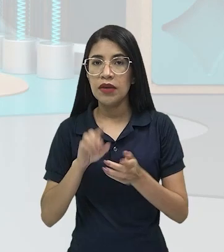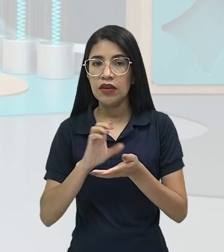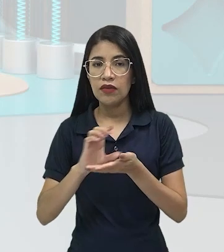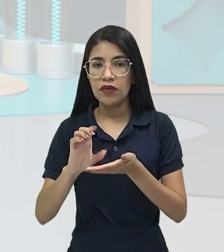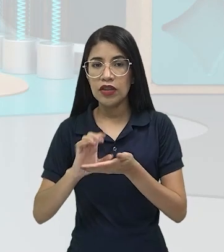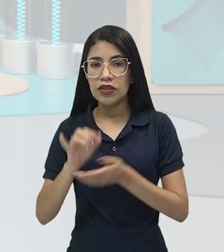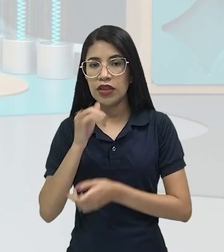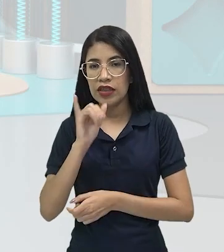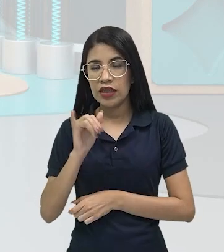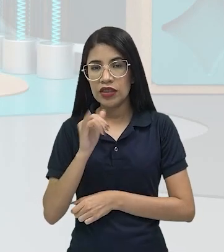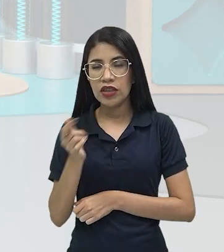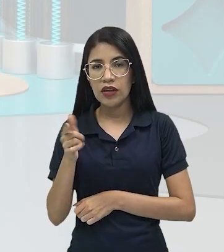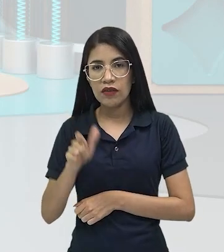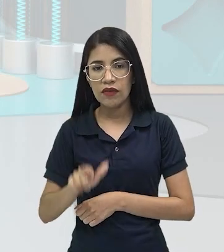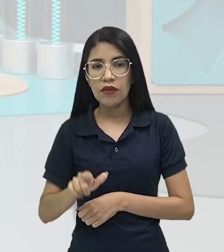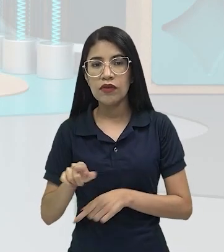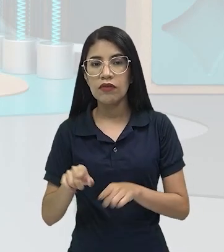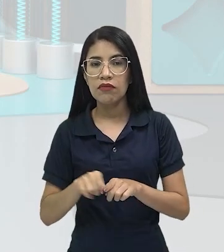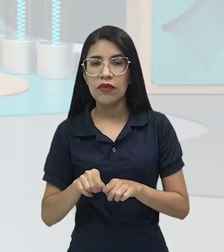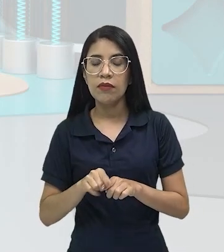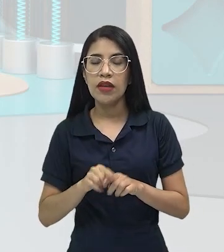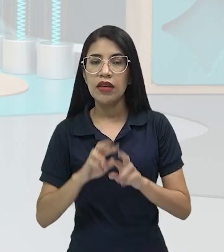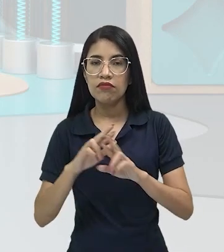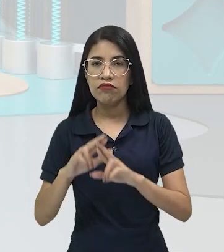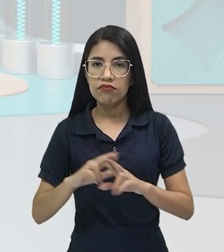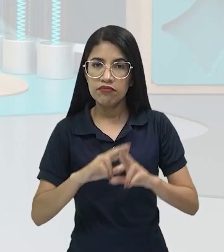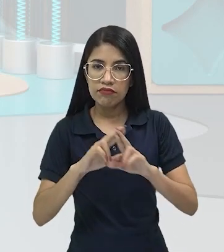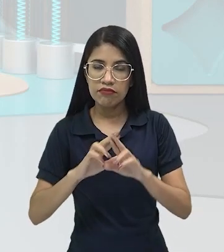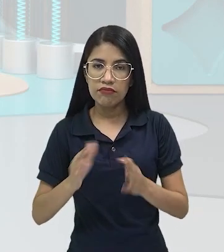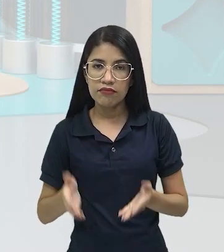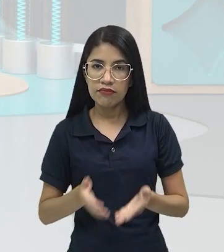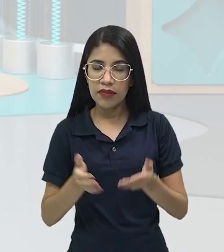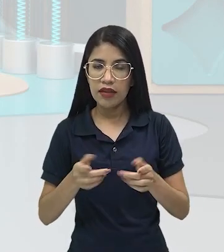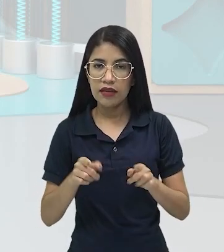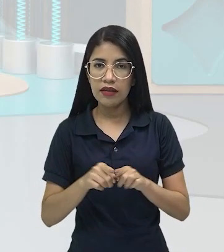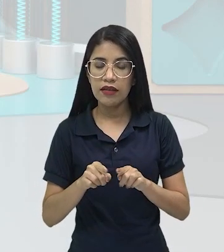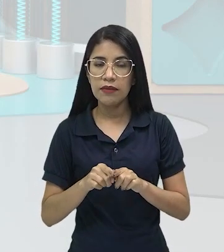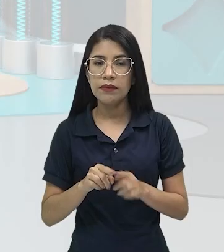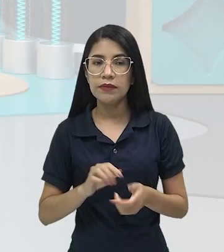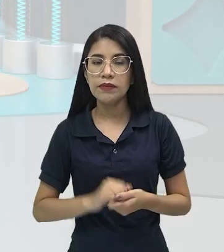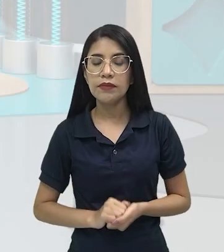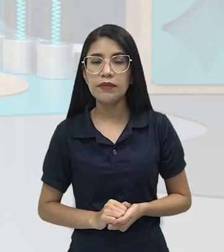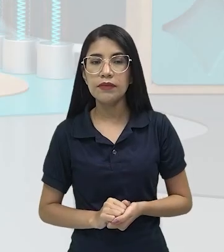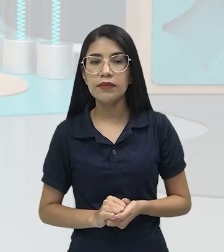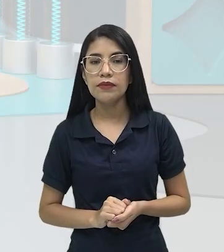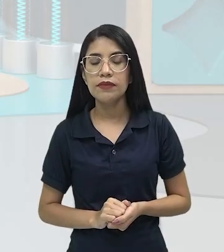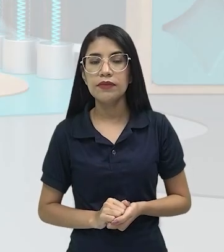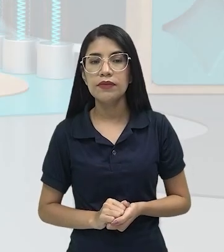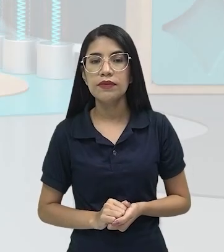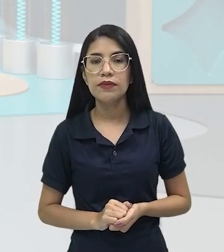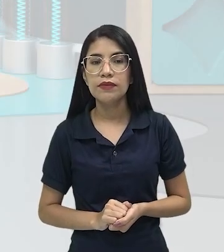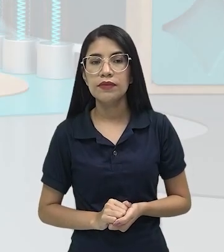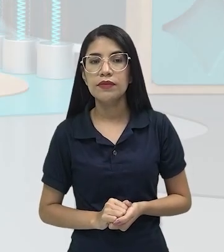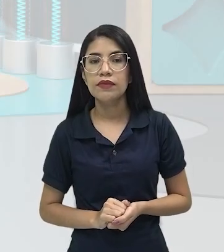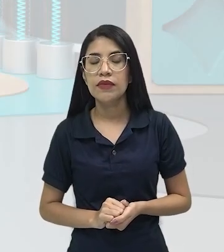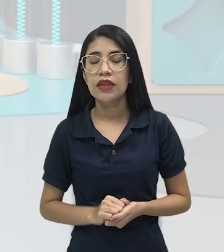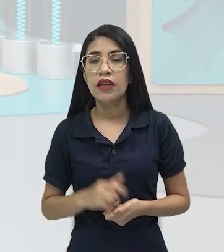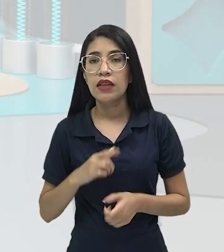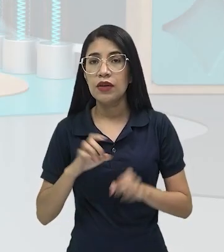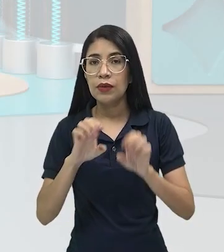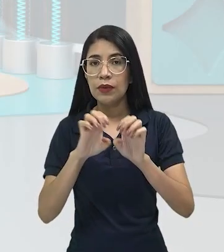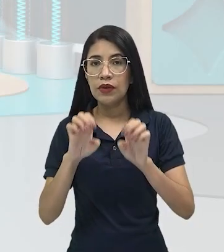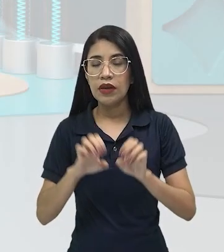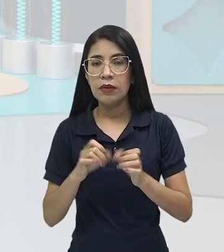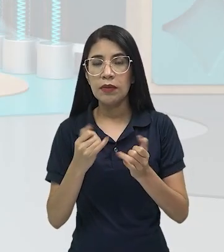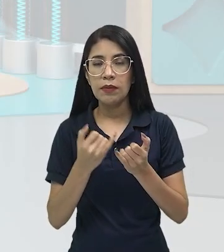energias renováveis, promover a reciclagem e desenvolver. A gente tem investir, promover e desenvolver num esquema parecido com